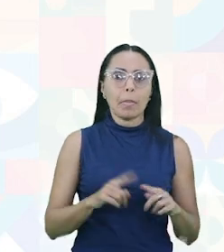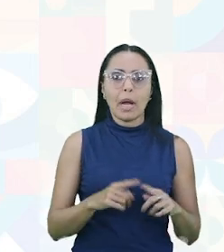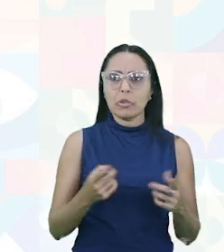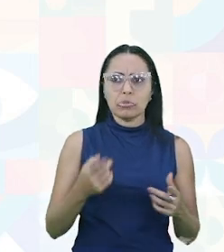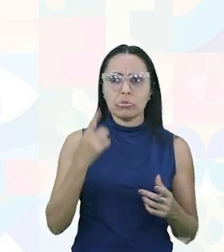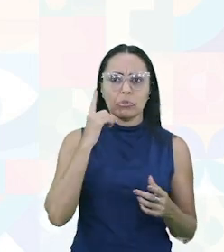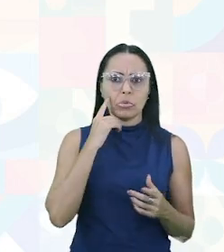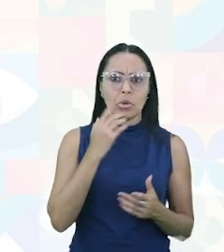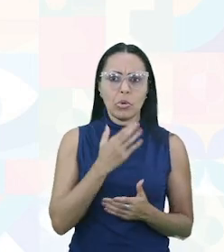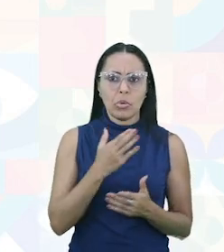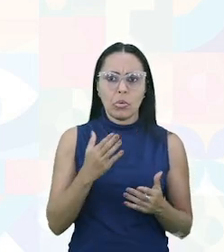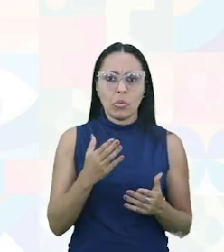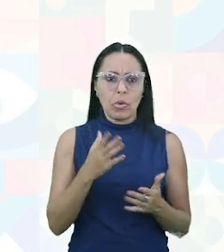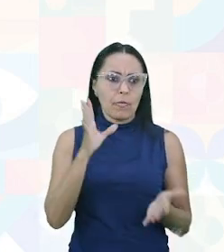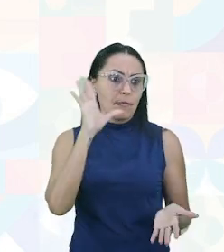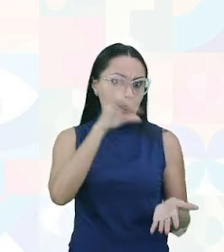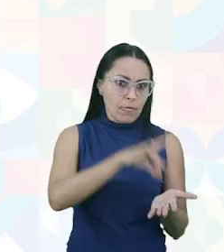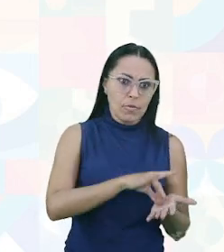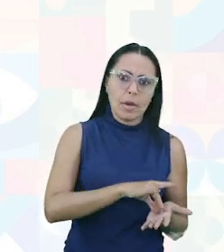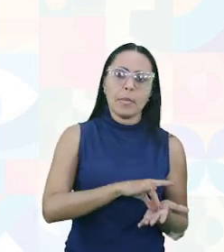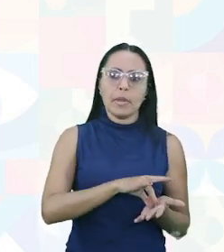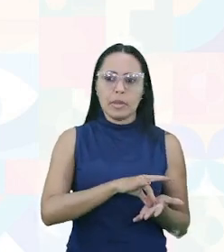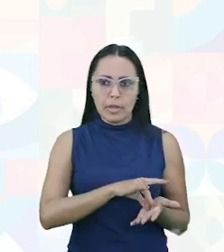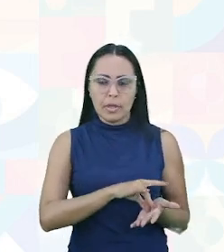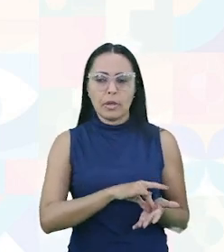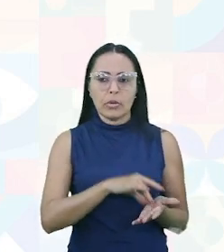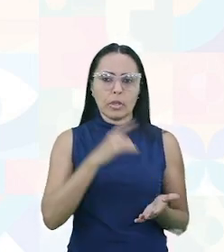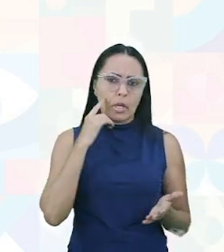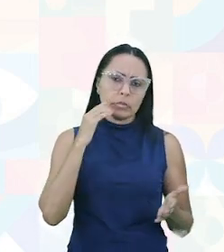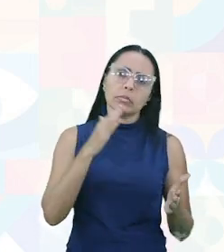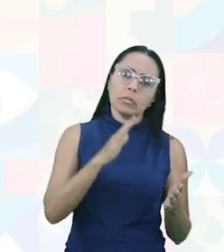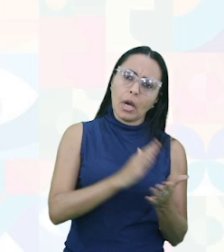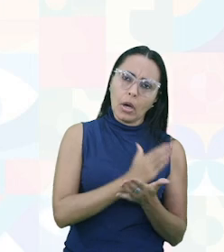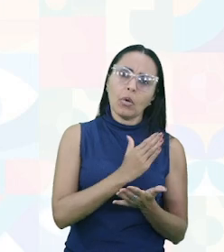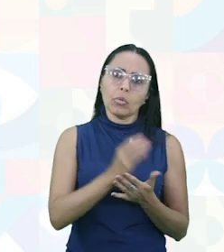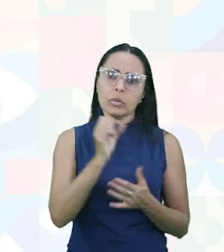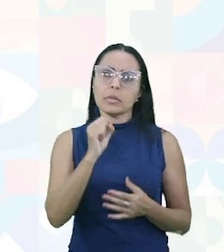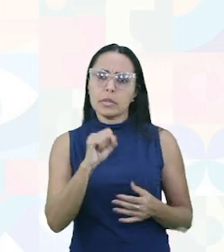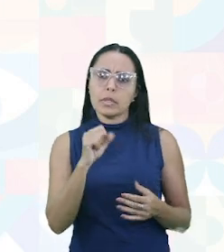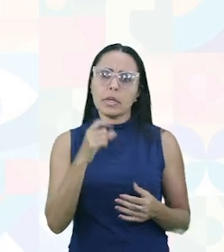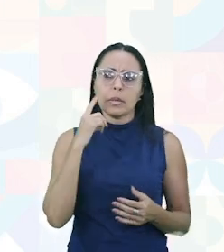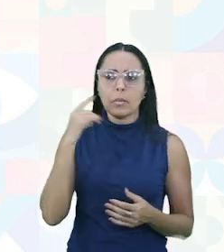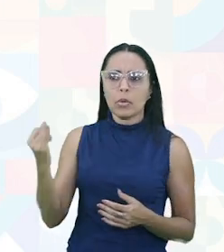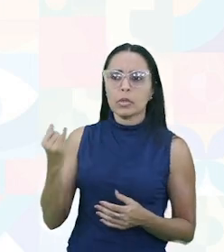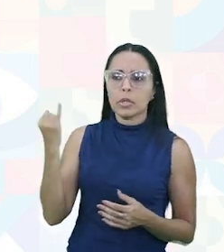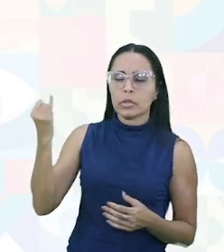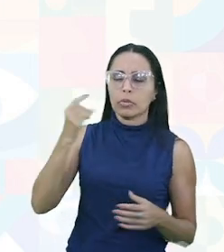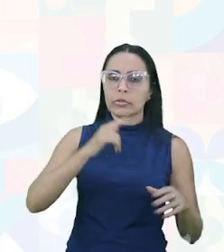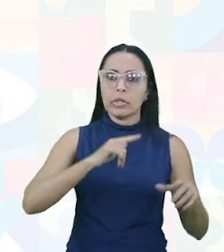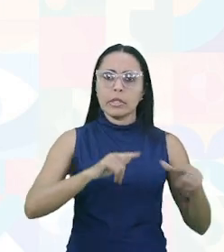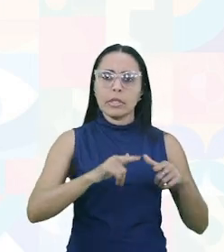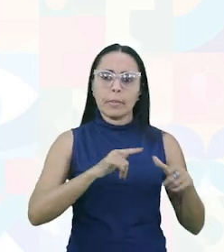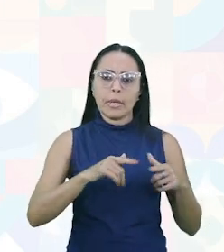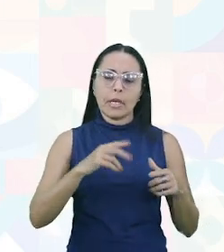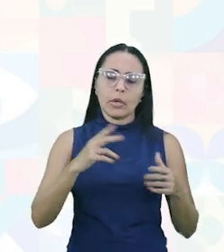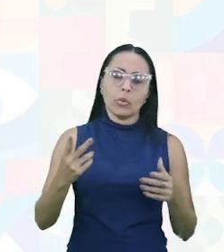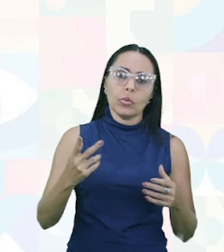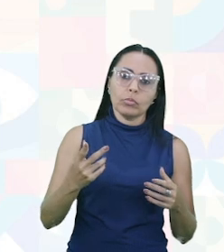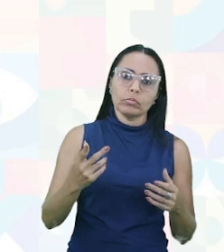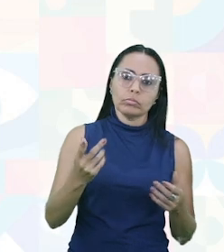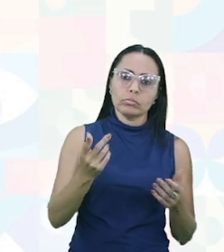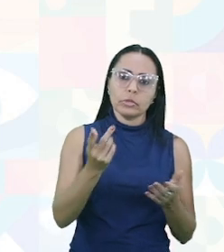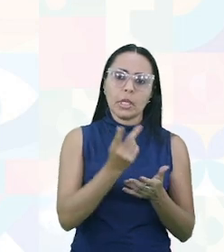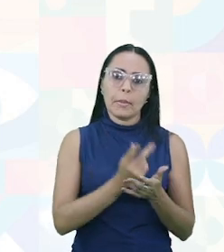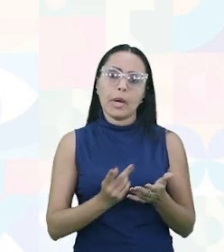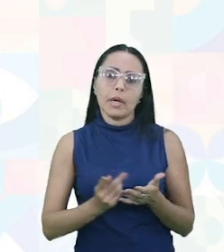né? É fundamental em alguns processos. Quando a gente trabalha com cores chapadas, é interessante que a